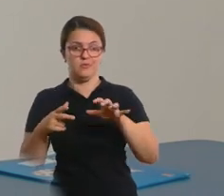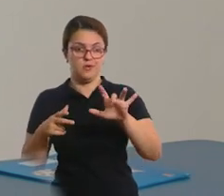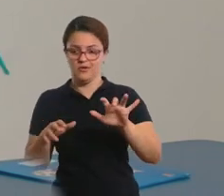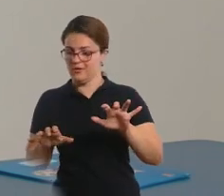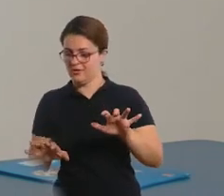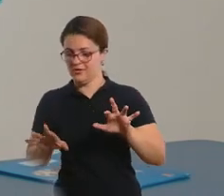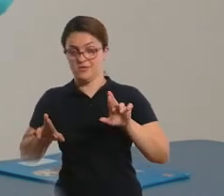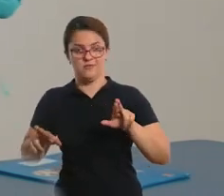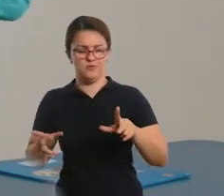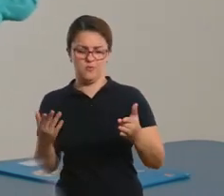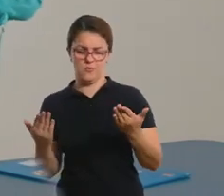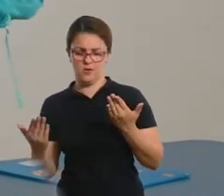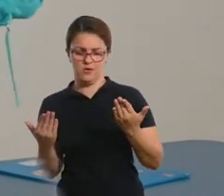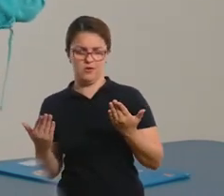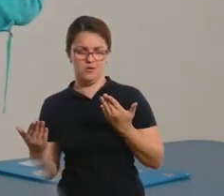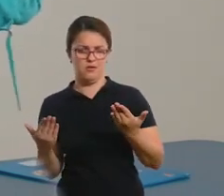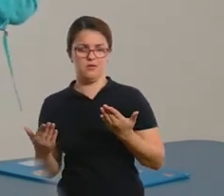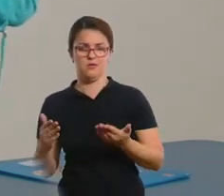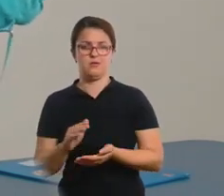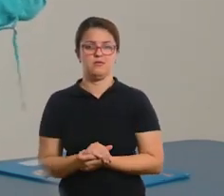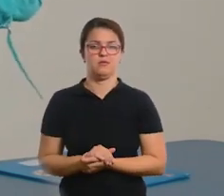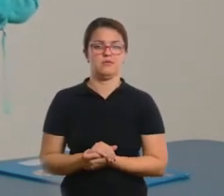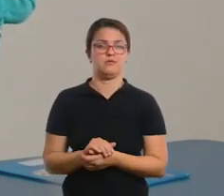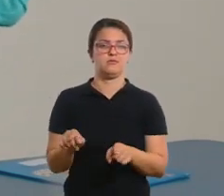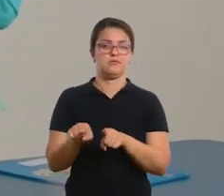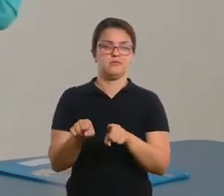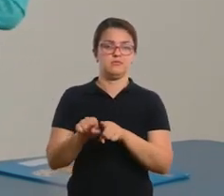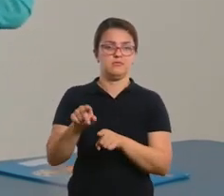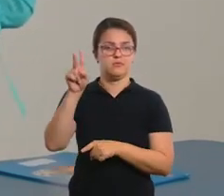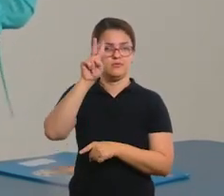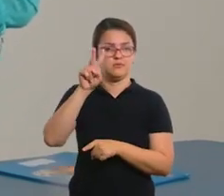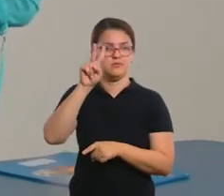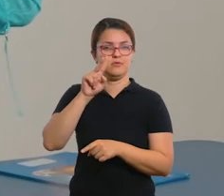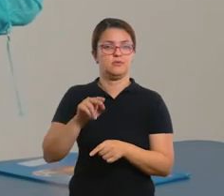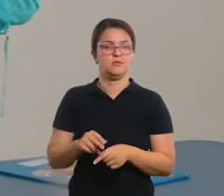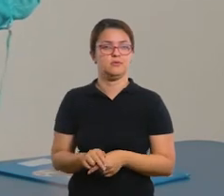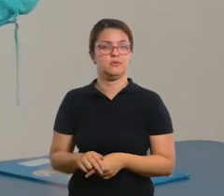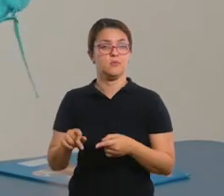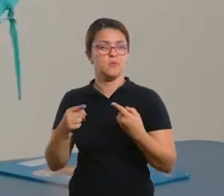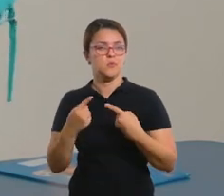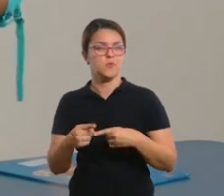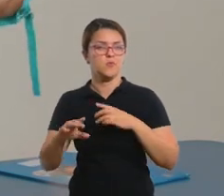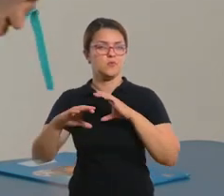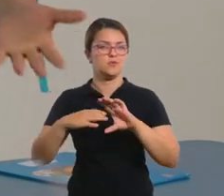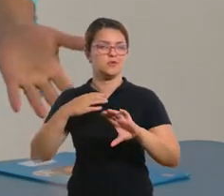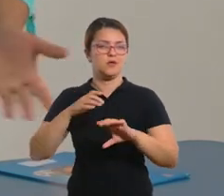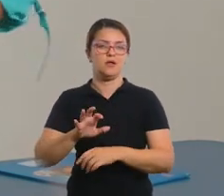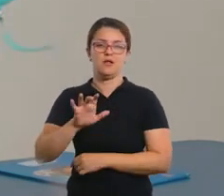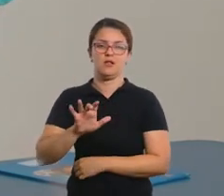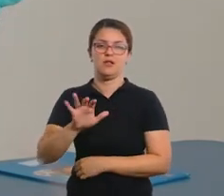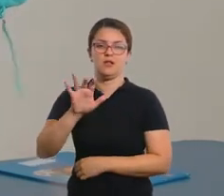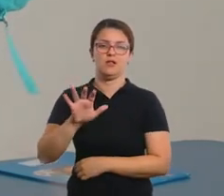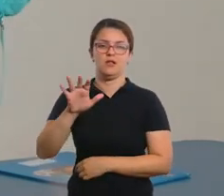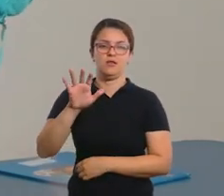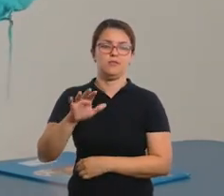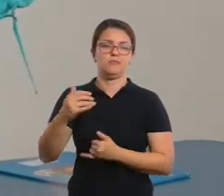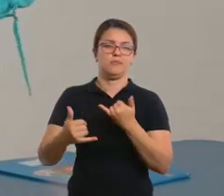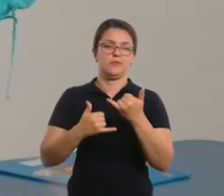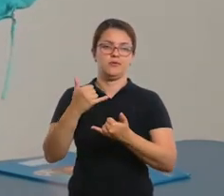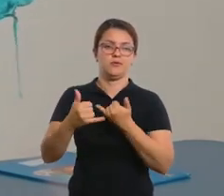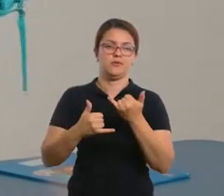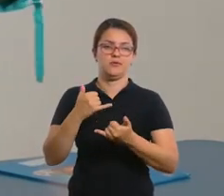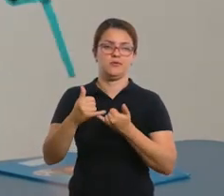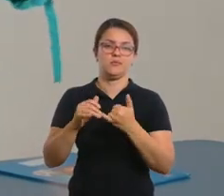uma aranha diferente para ela comparar. E aí a gente pode relembrar a música da Dona Aranha, que as crianças adoram, e brincar com